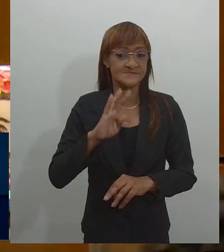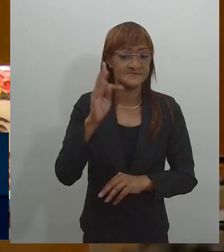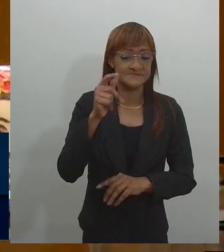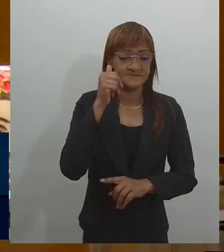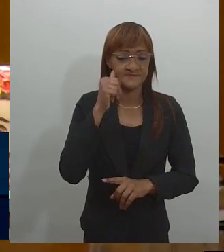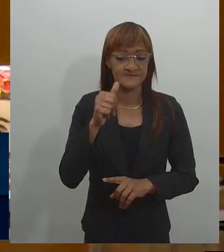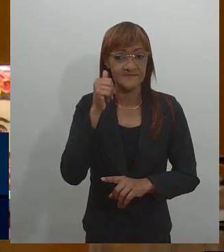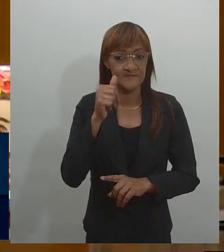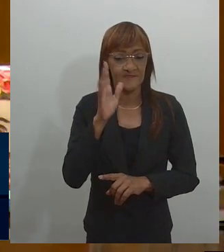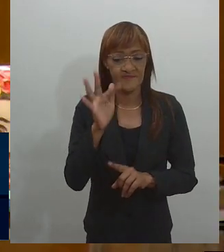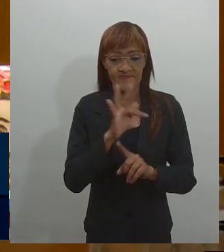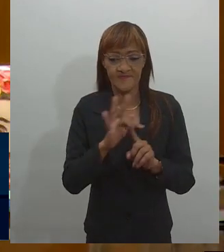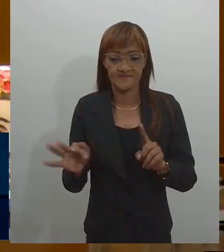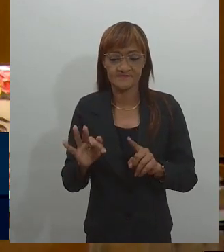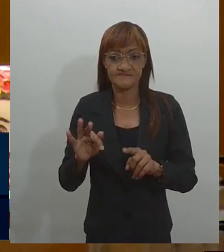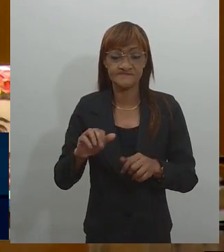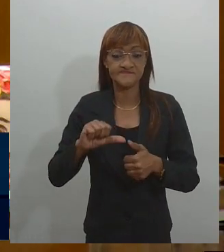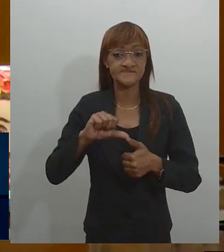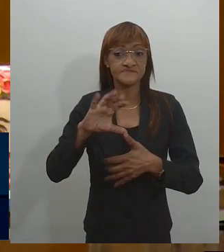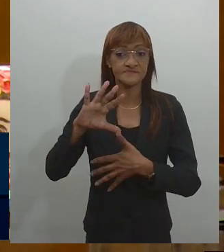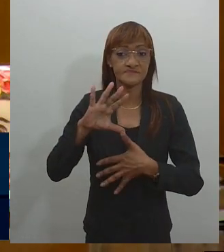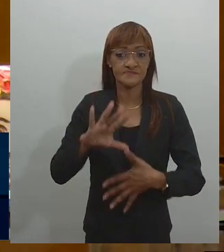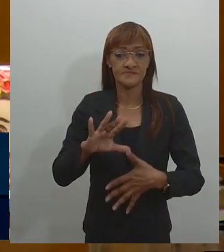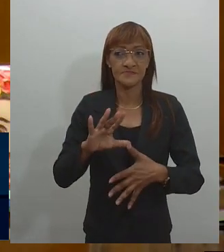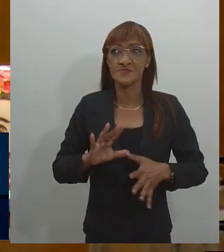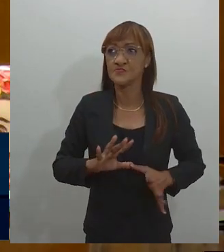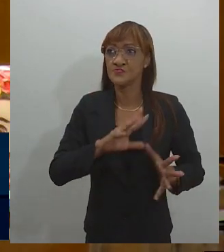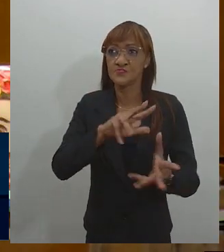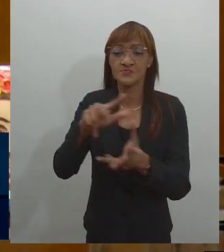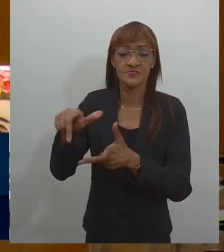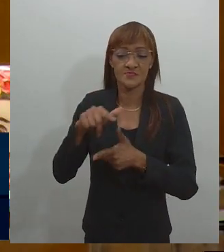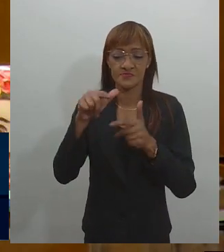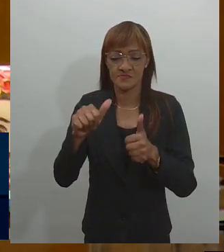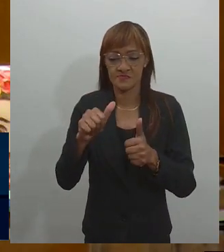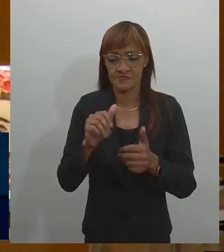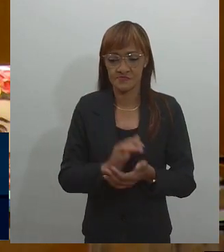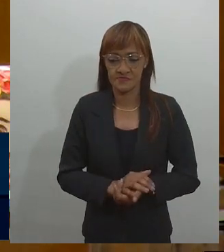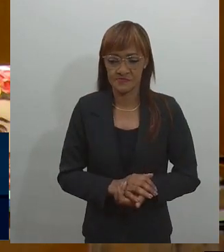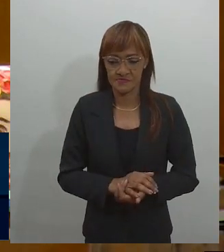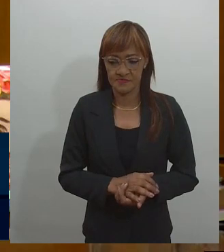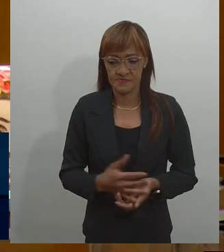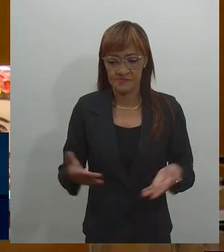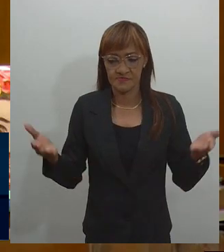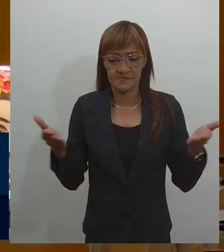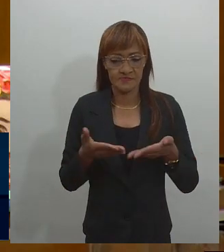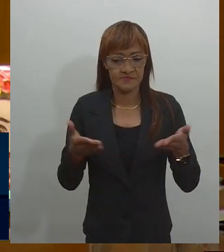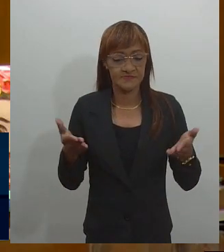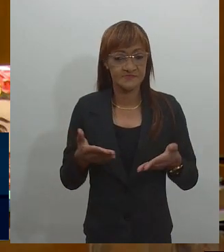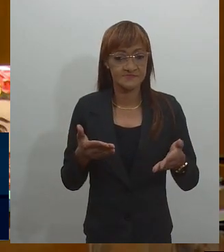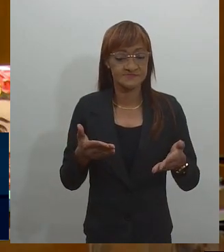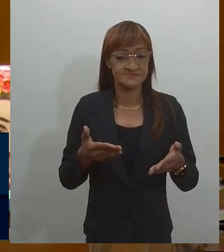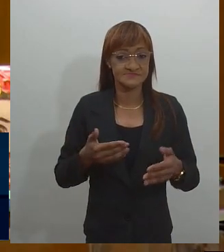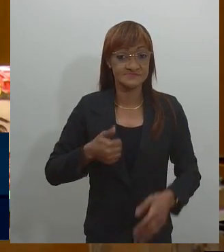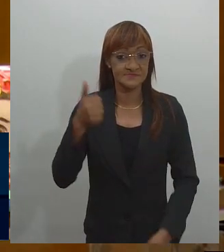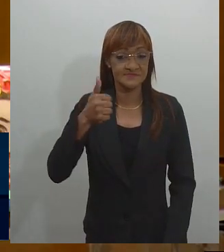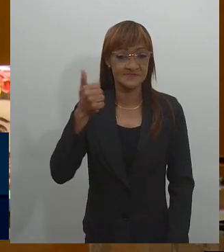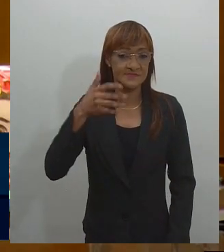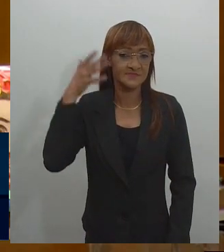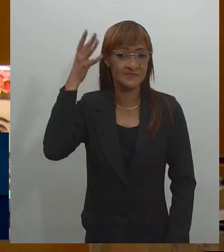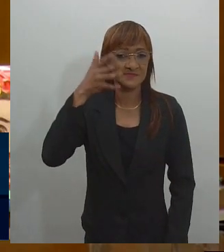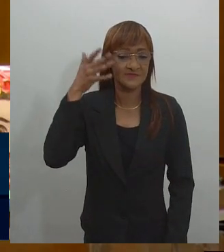todo. Bom, nesse meu primeiro pronunciamento, depois né, do recesso, eu quero